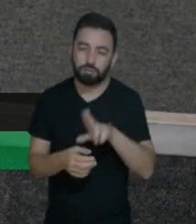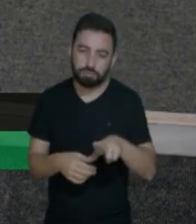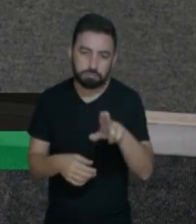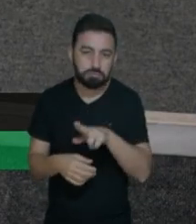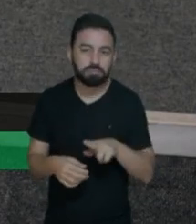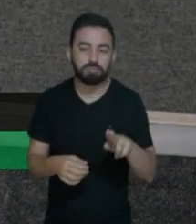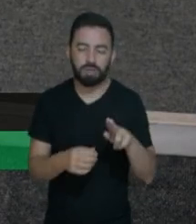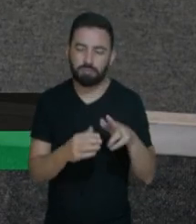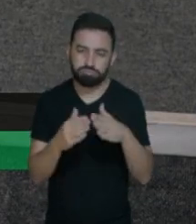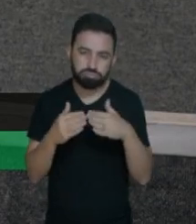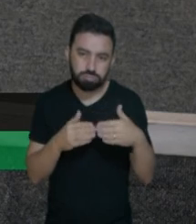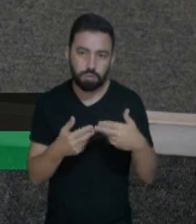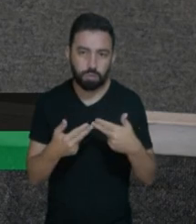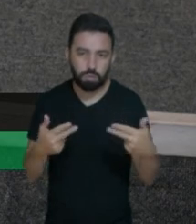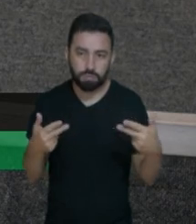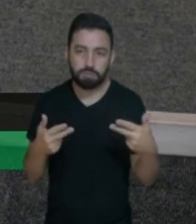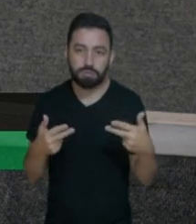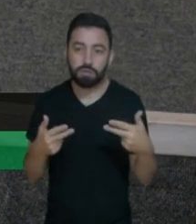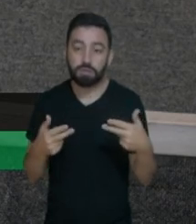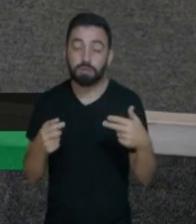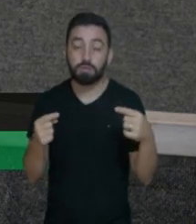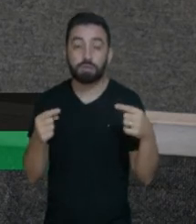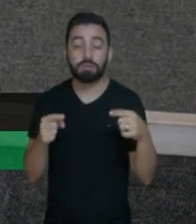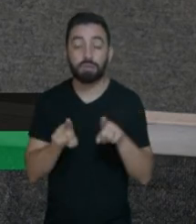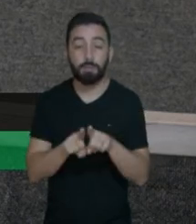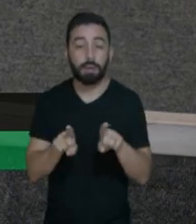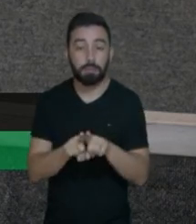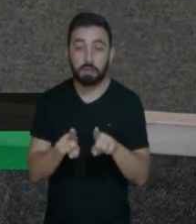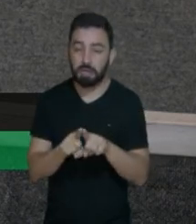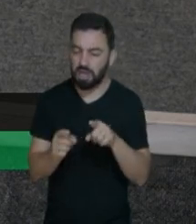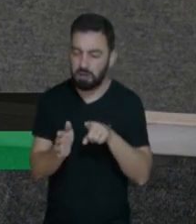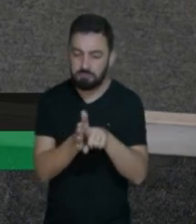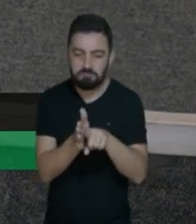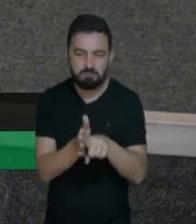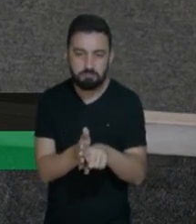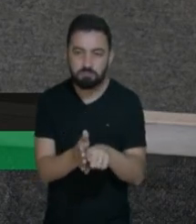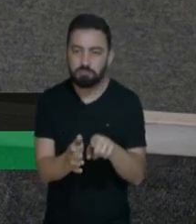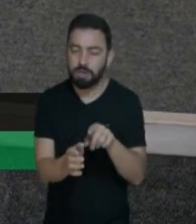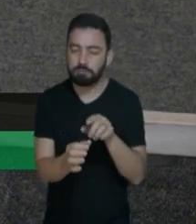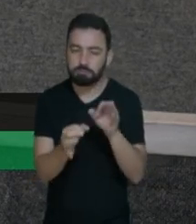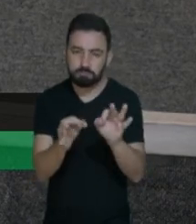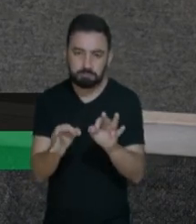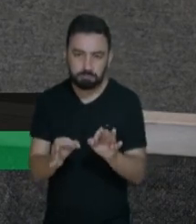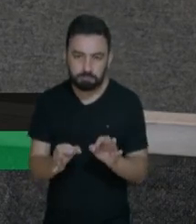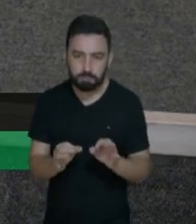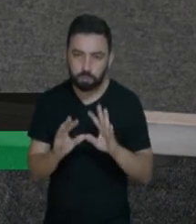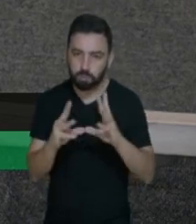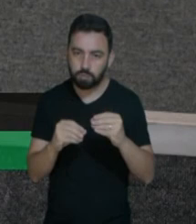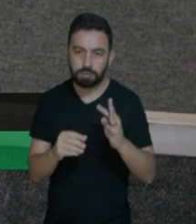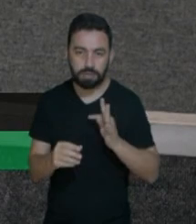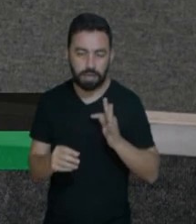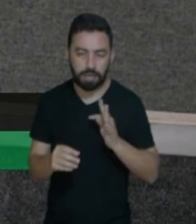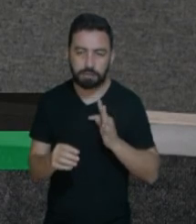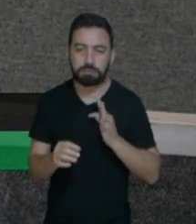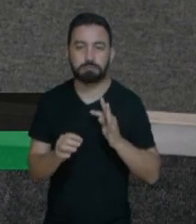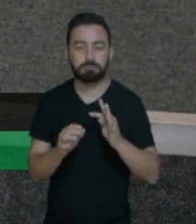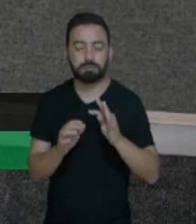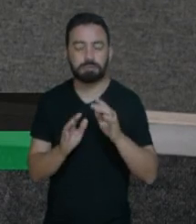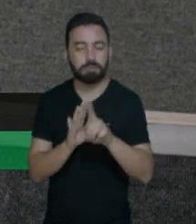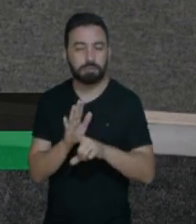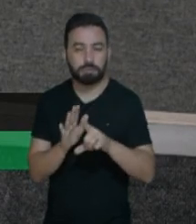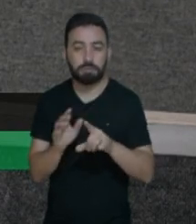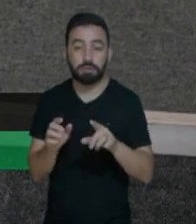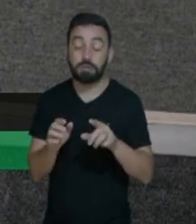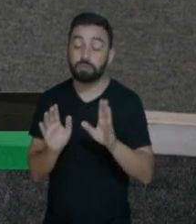Imóveis nos casos que especifica outro sim não verifico qualquer anomalia relativa adequada à técnica Legislativa aos aspectos regimentais a partir do